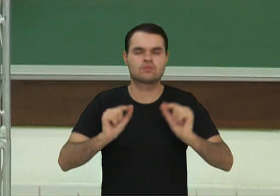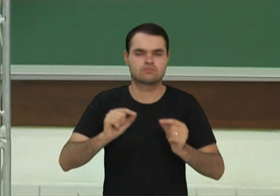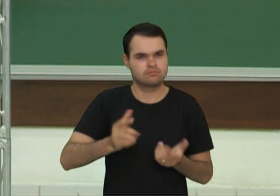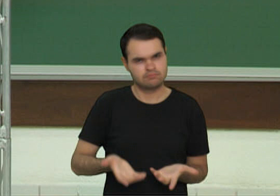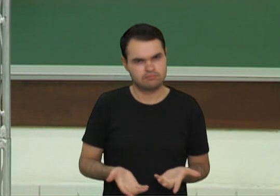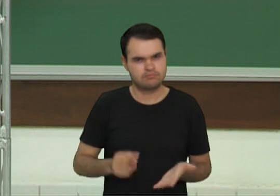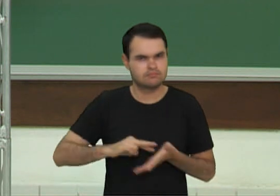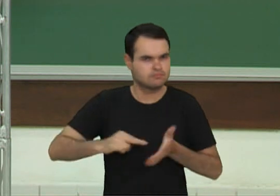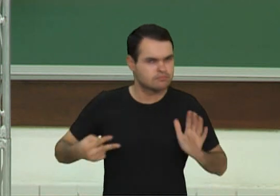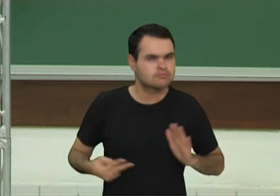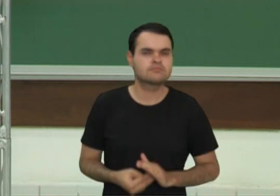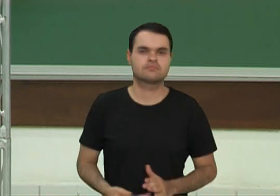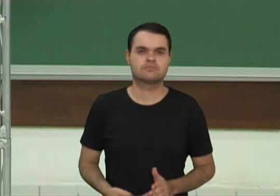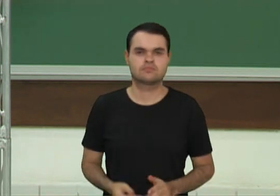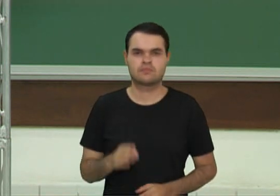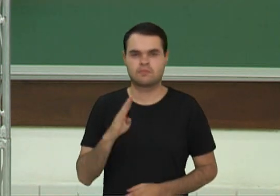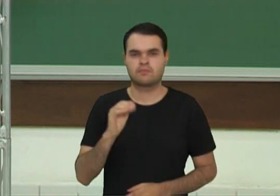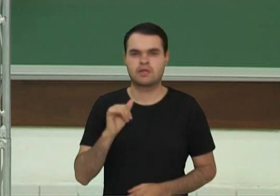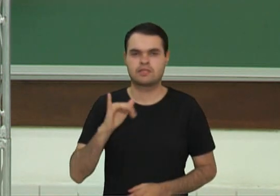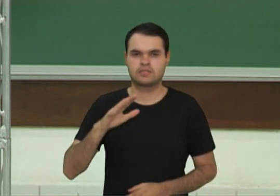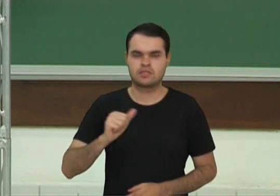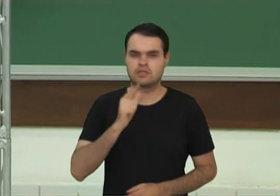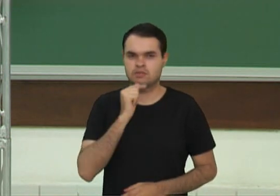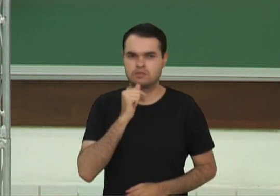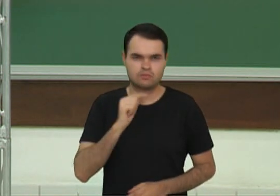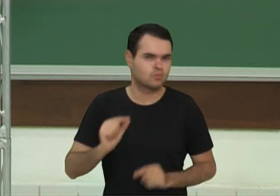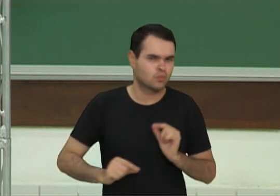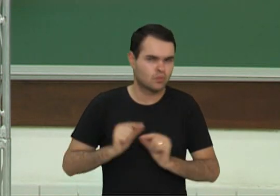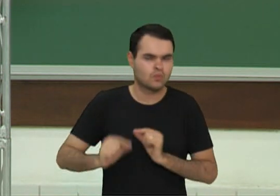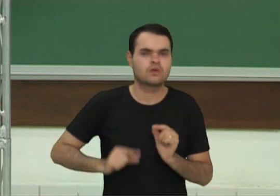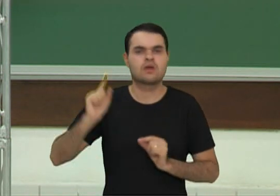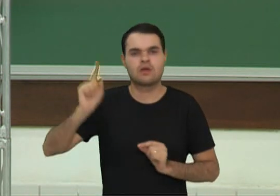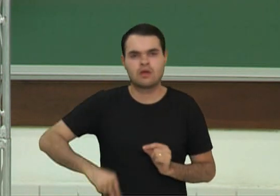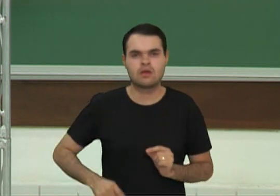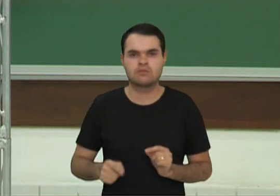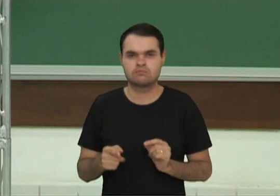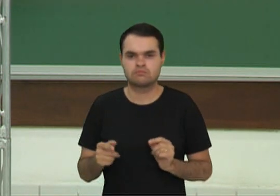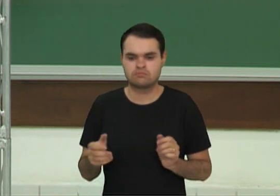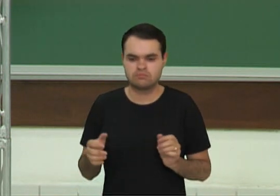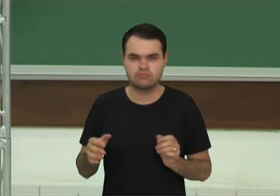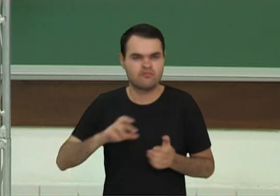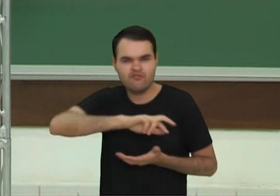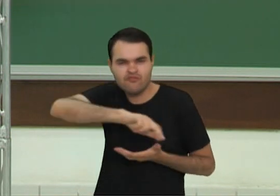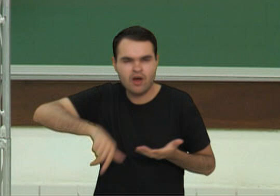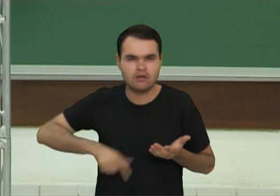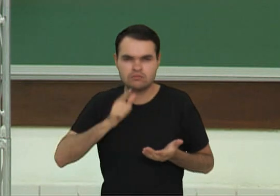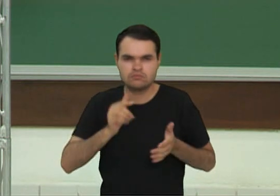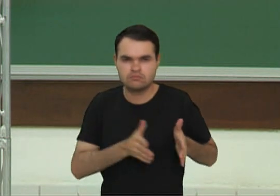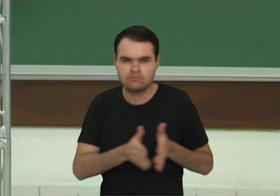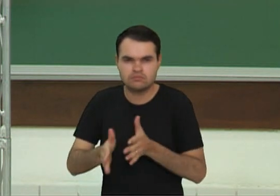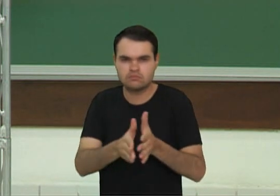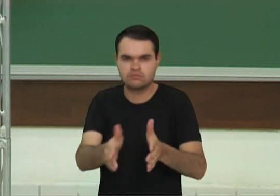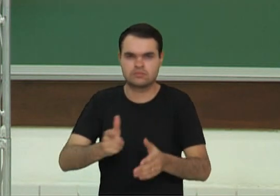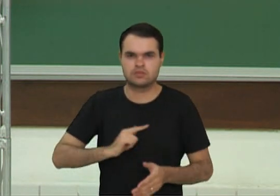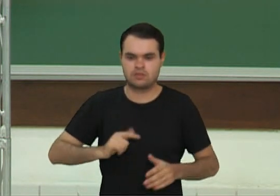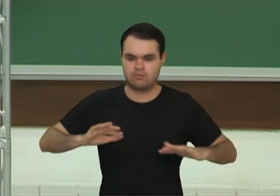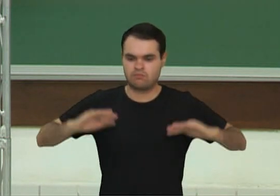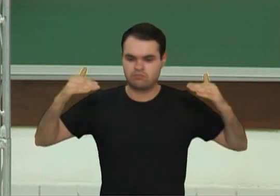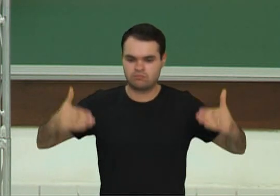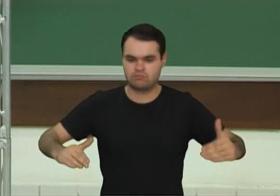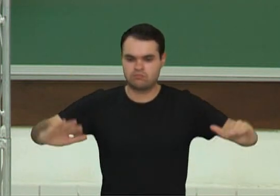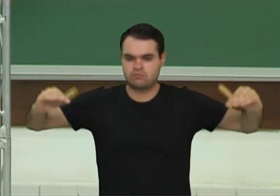tudo isso? Que a bacia hidrográfica é um conjunto de rios que está cercado por um conjunto de